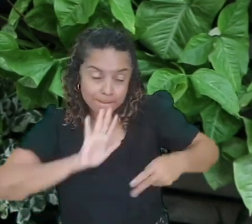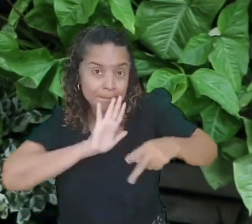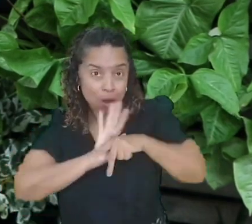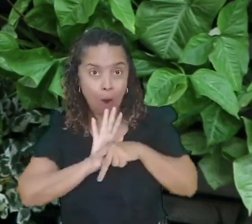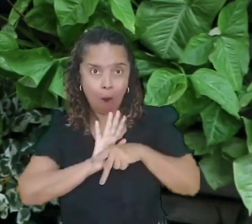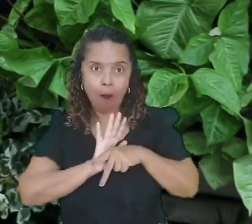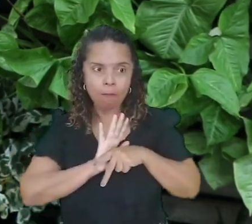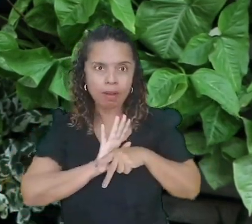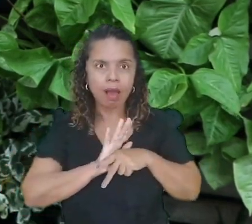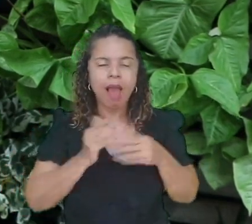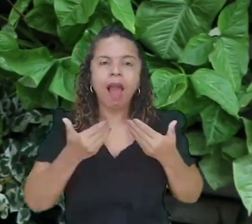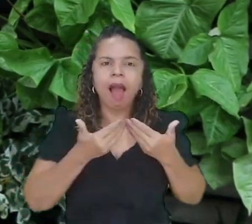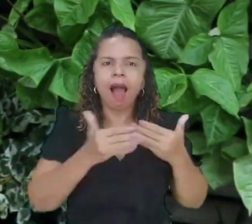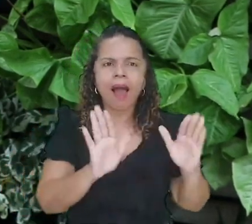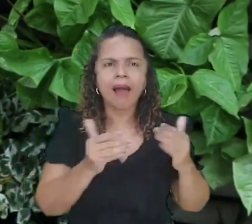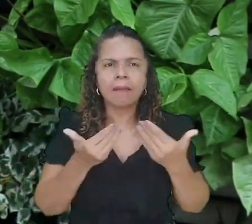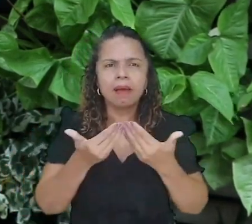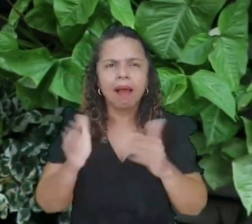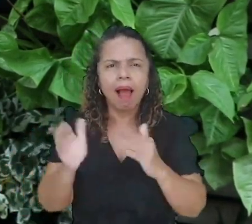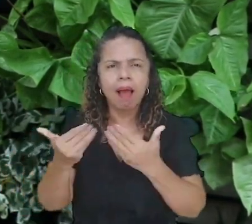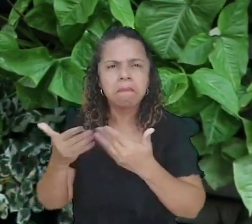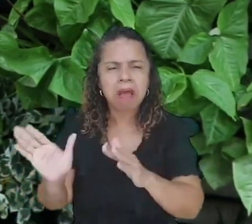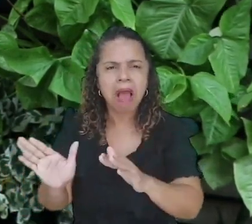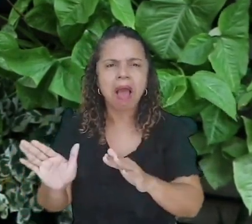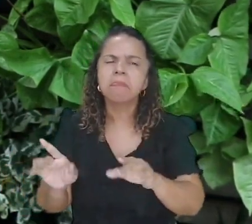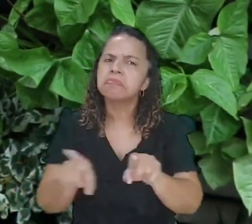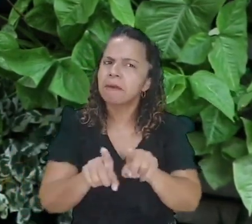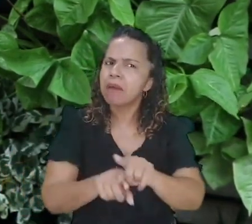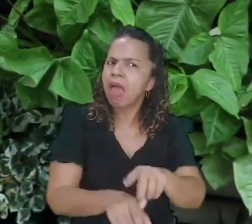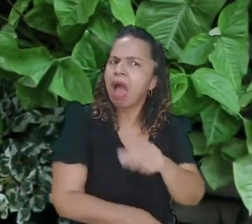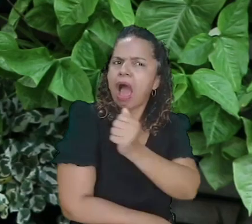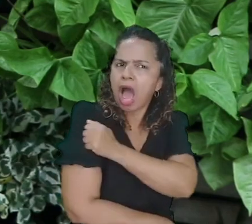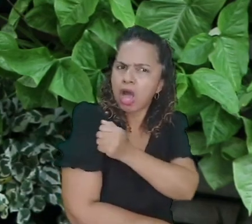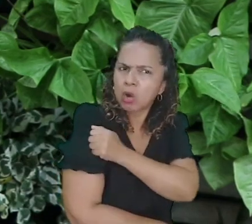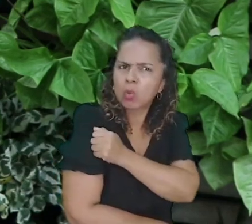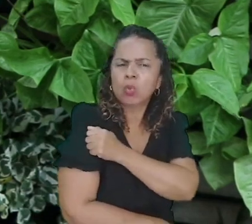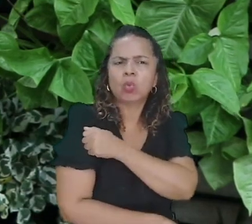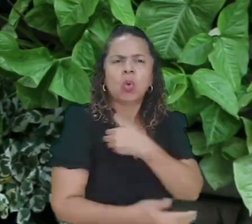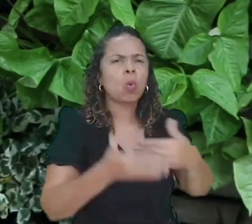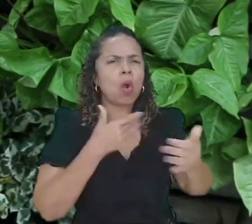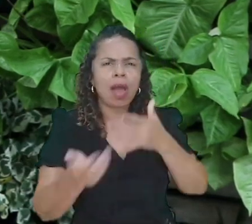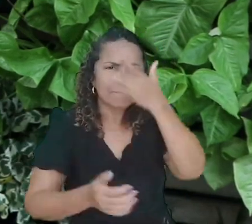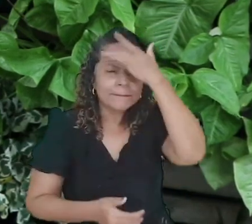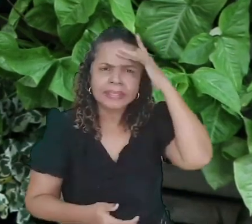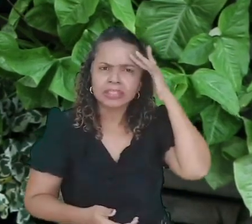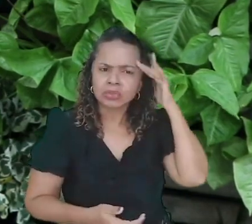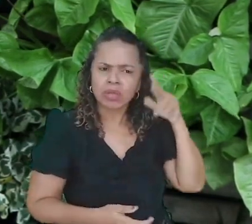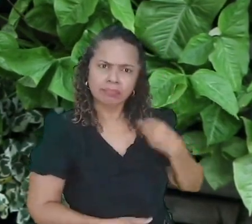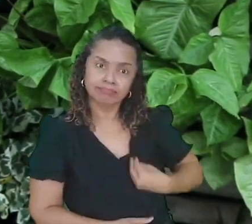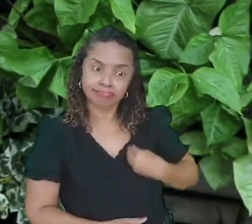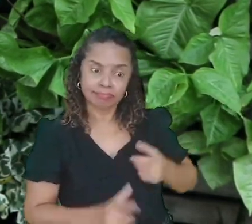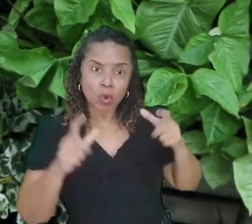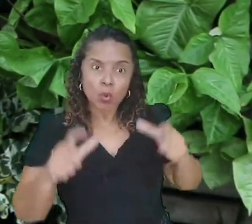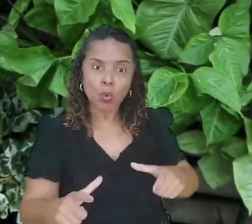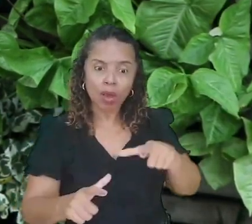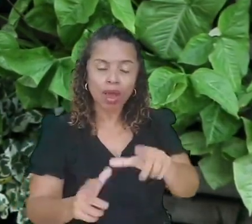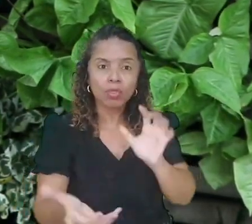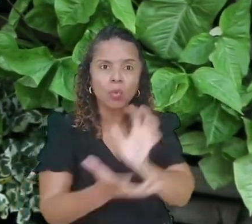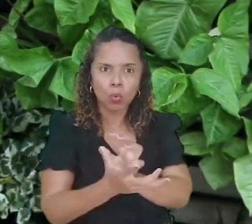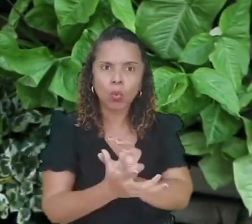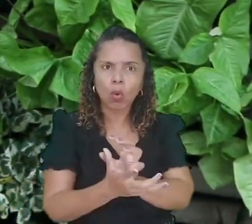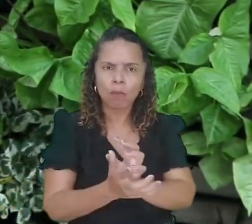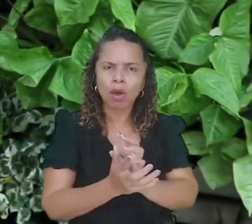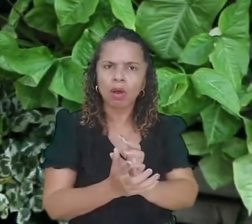nessa perspectiva, acaba abrindo a possibilidade para que alunos, alunas, pessoas, né, que estejam ali inseridas